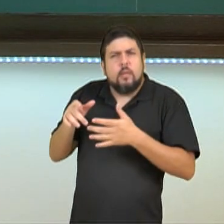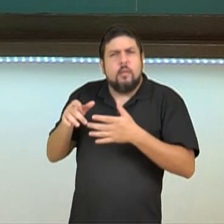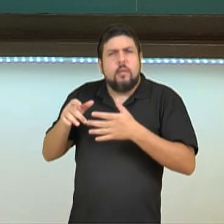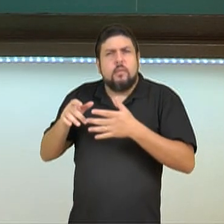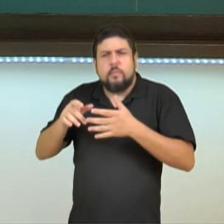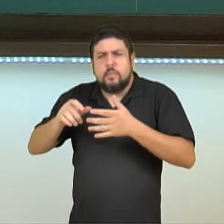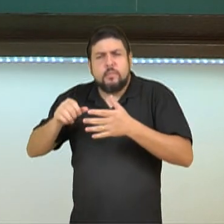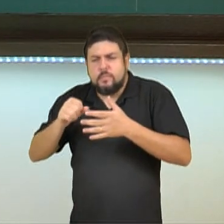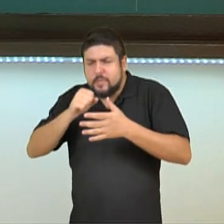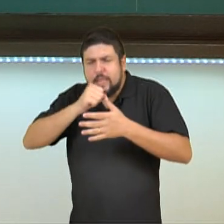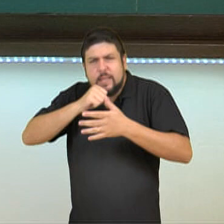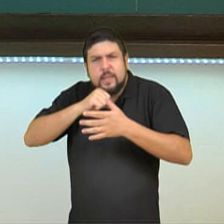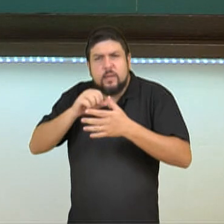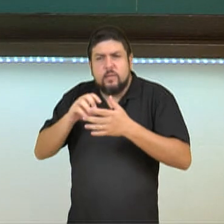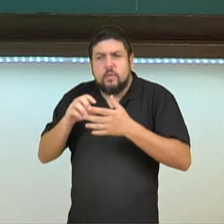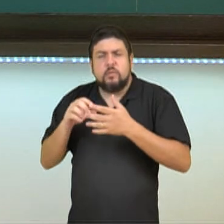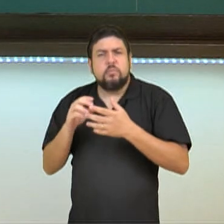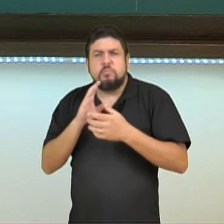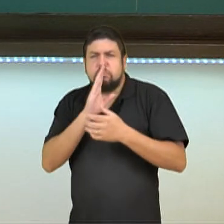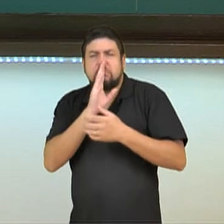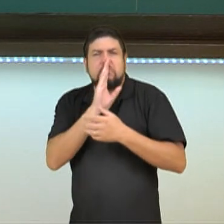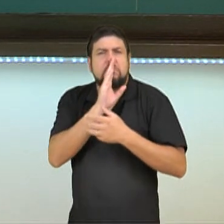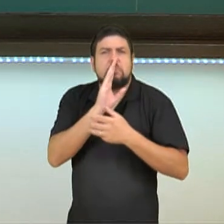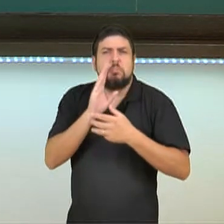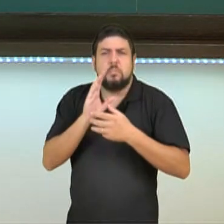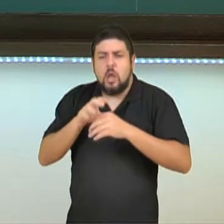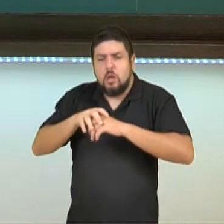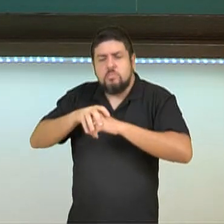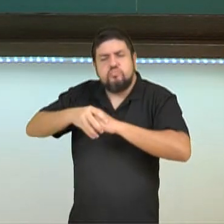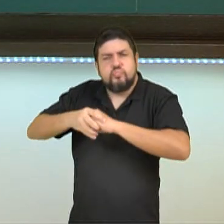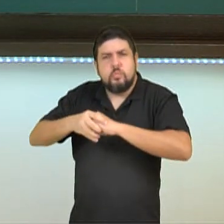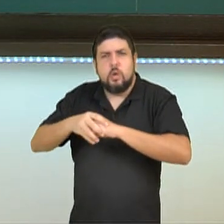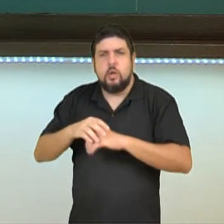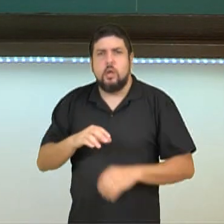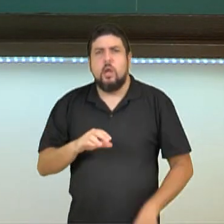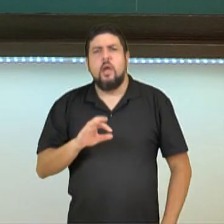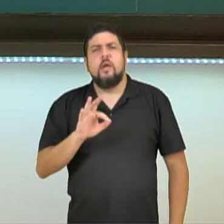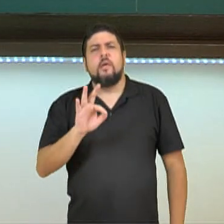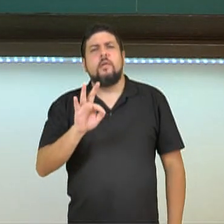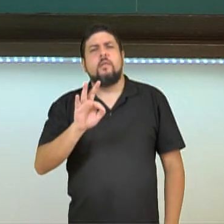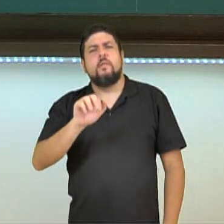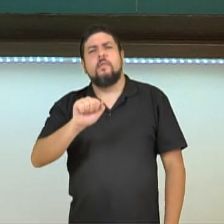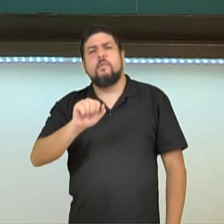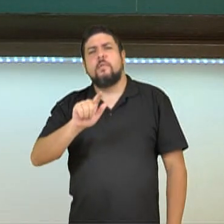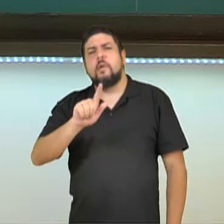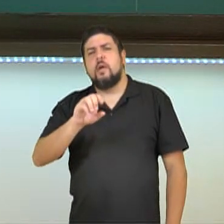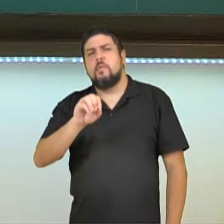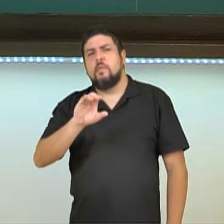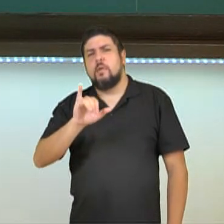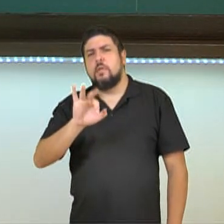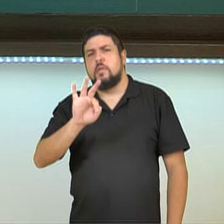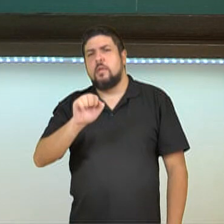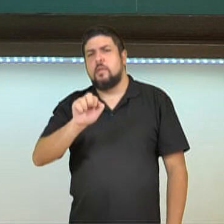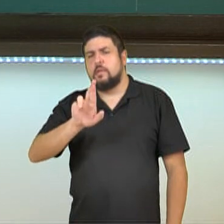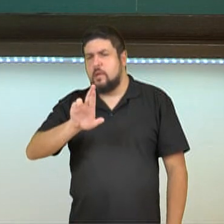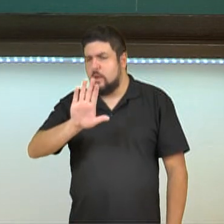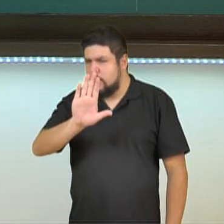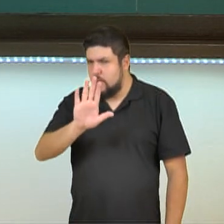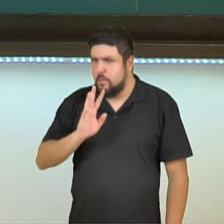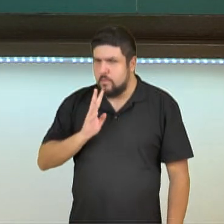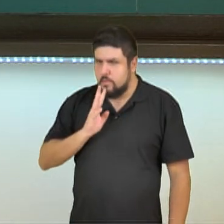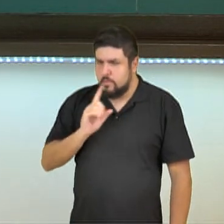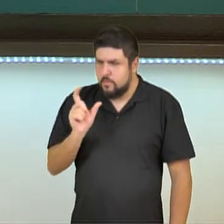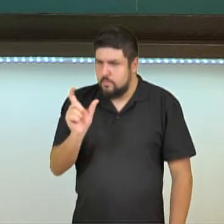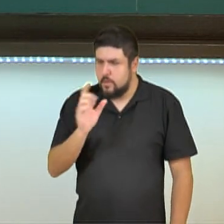são células que já não estão mais funcionando. O que é isso, fagocitar? Eu já vou te mostrar no próximo